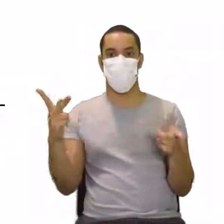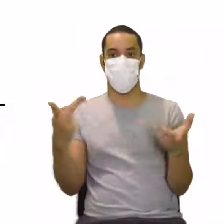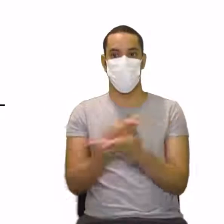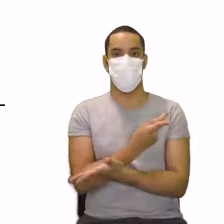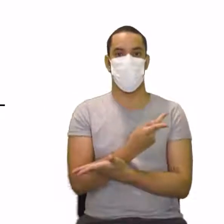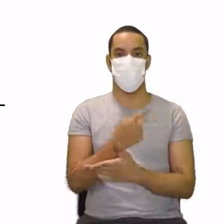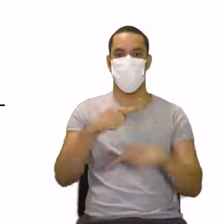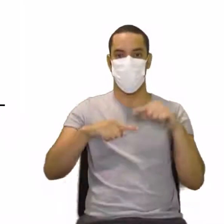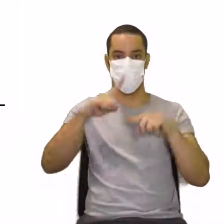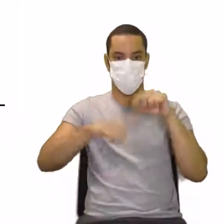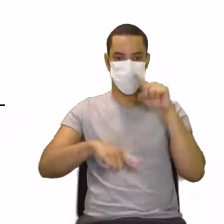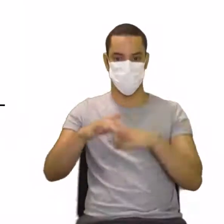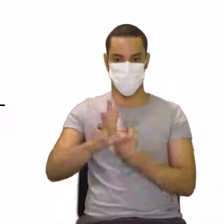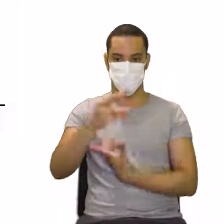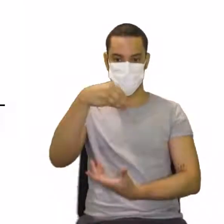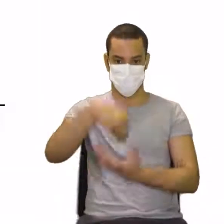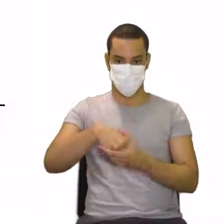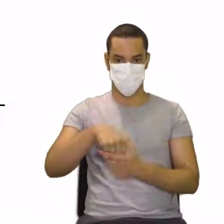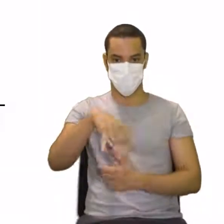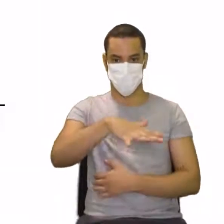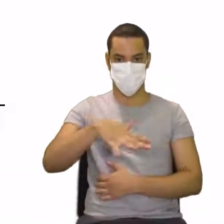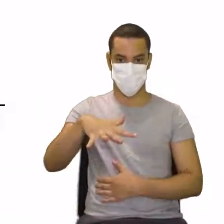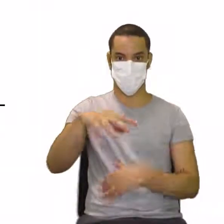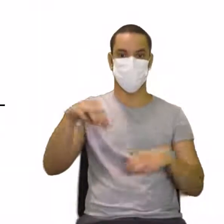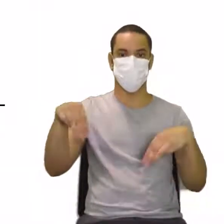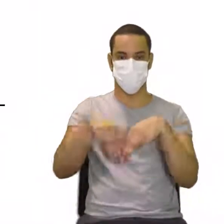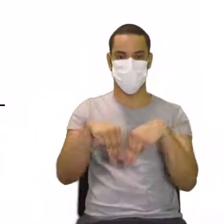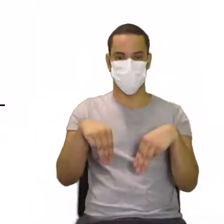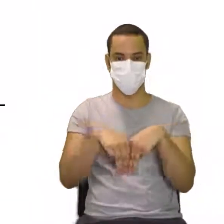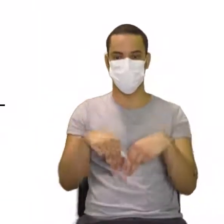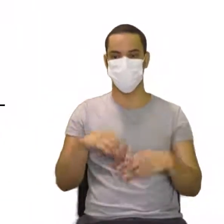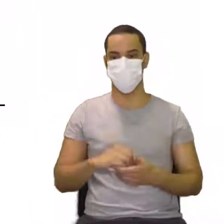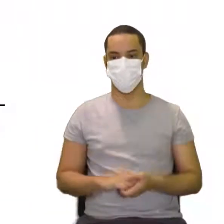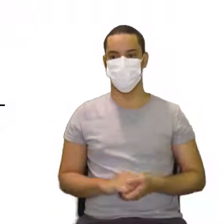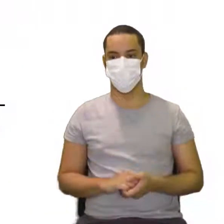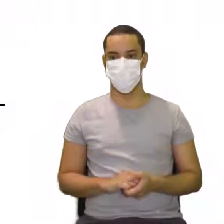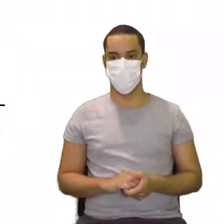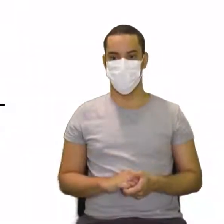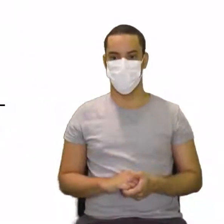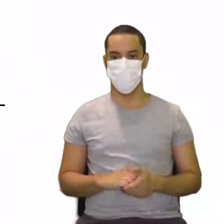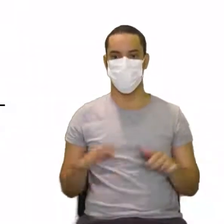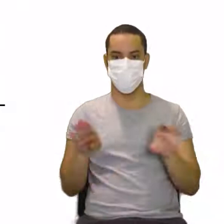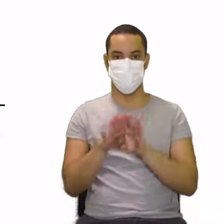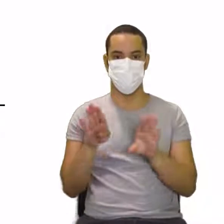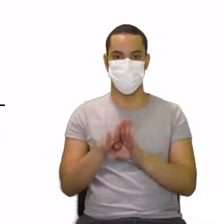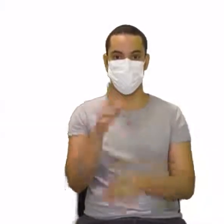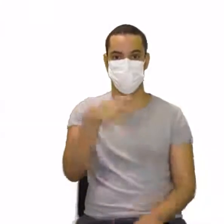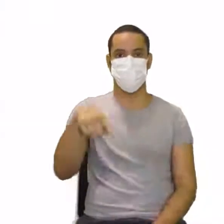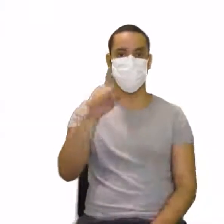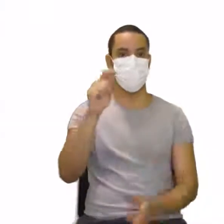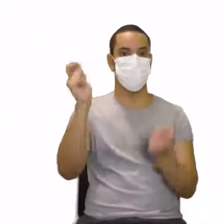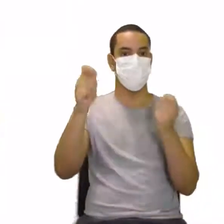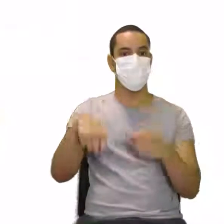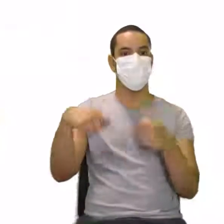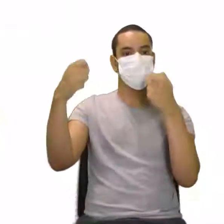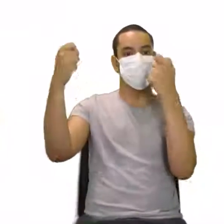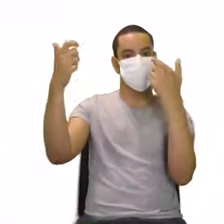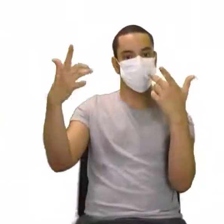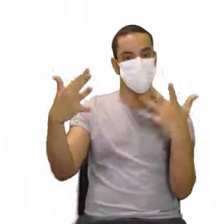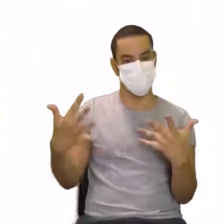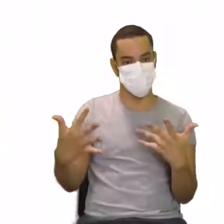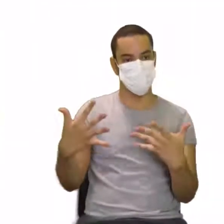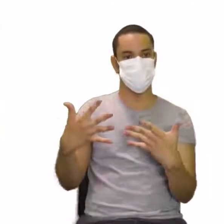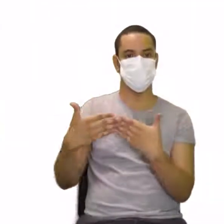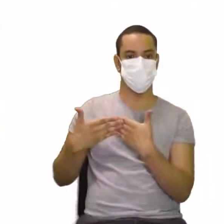essa carga dentro desse campo magnético aqui. Ok? E aqui, pessoal, olha só, nós vamos ver essa definição